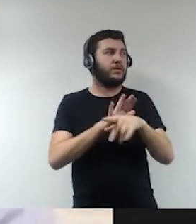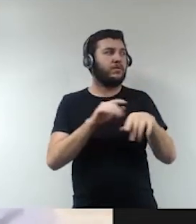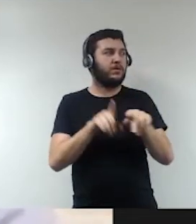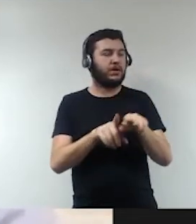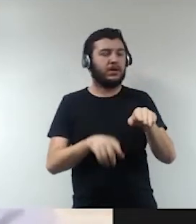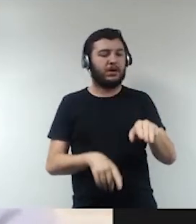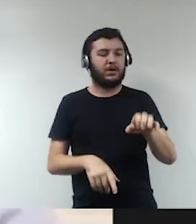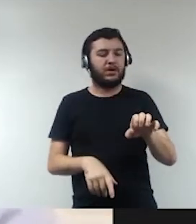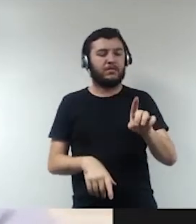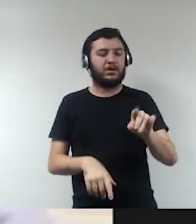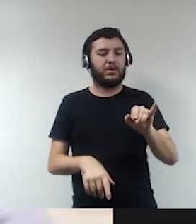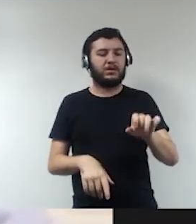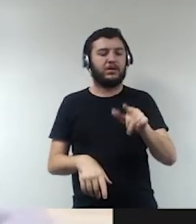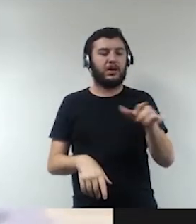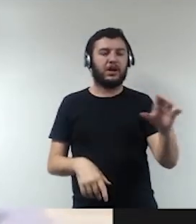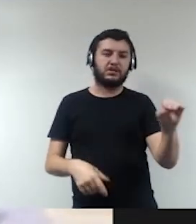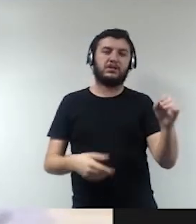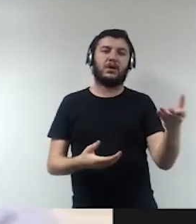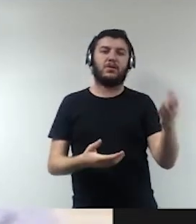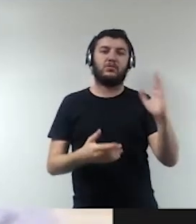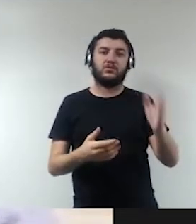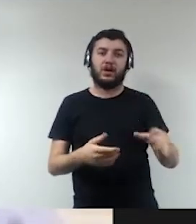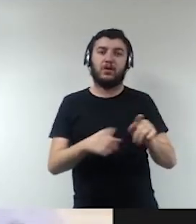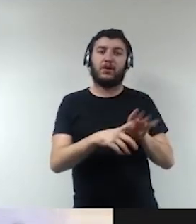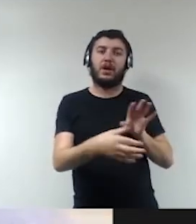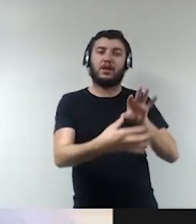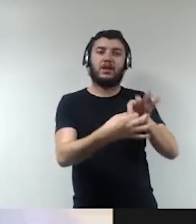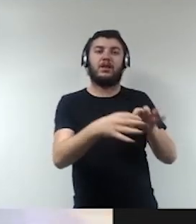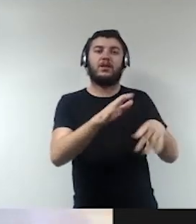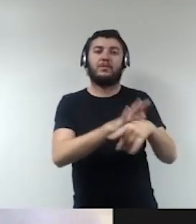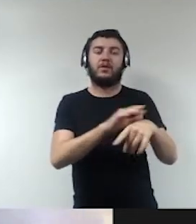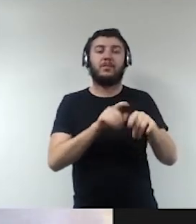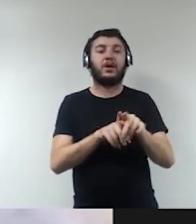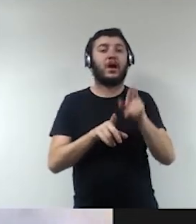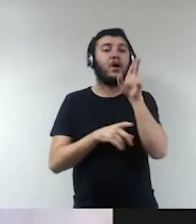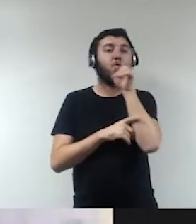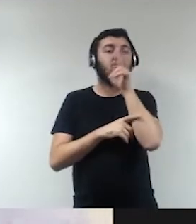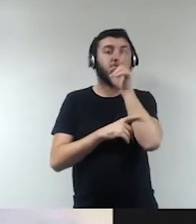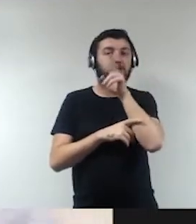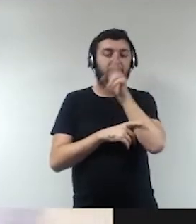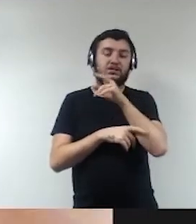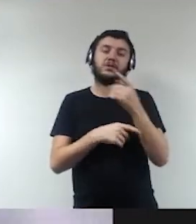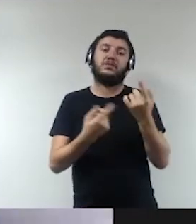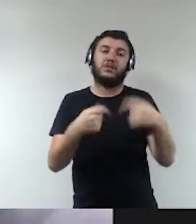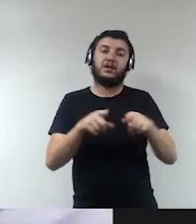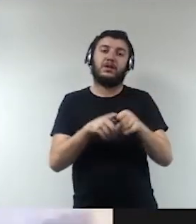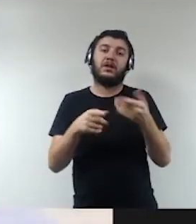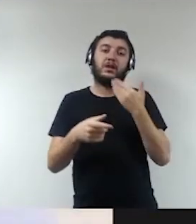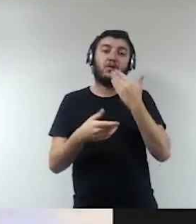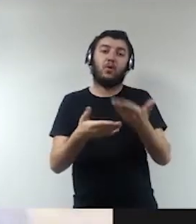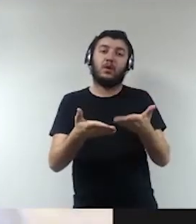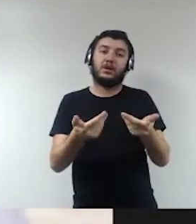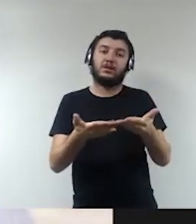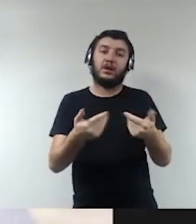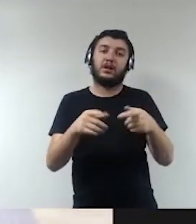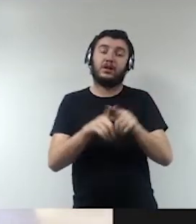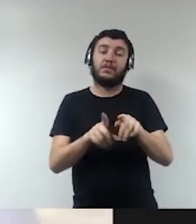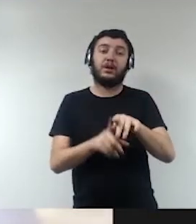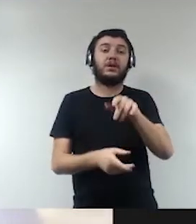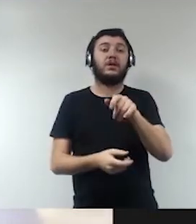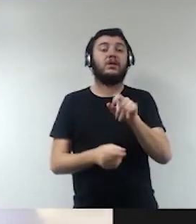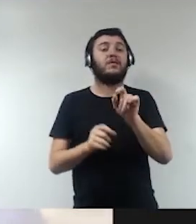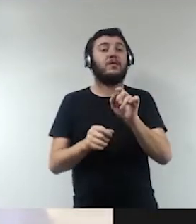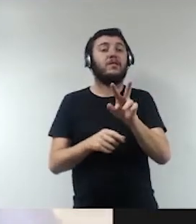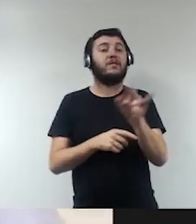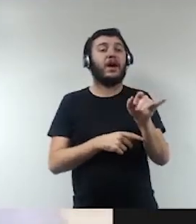atrelada à medida de urgência, que deveria, então, ser requerida. E talvez gere até um comportamento do